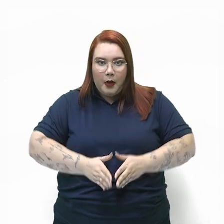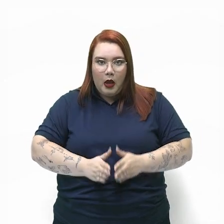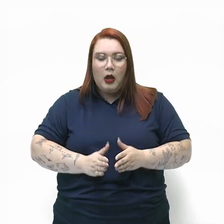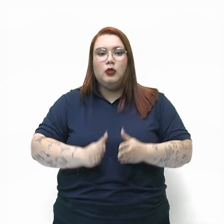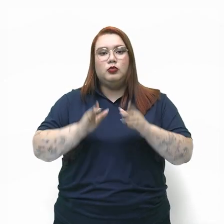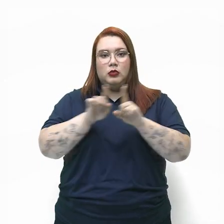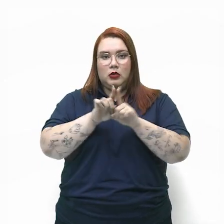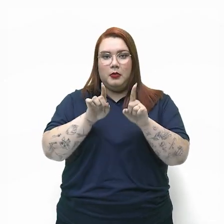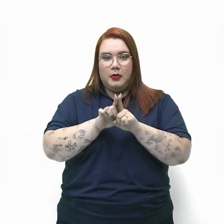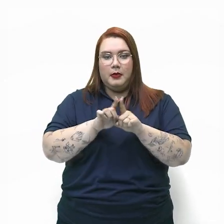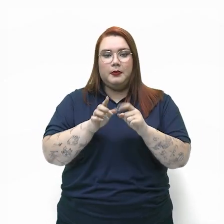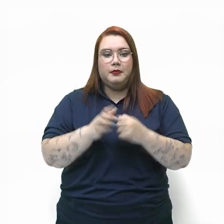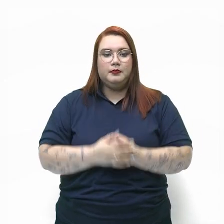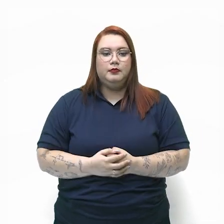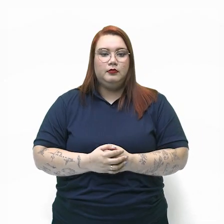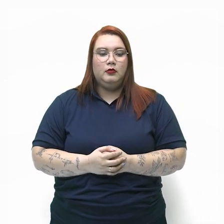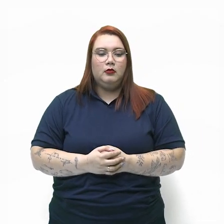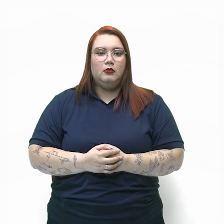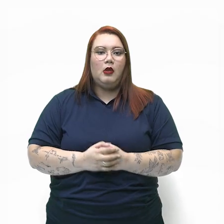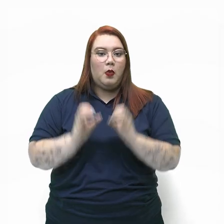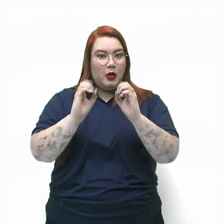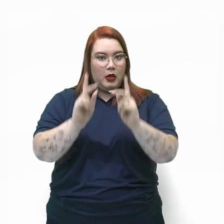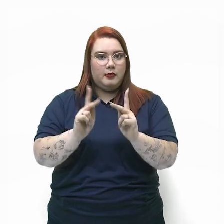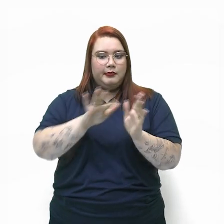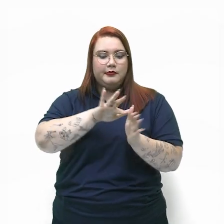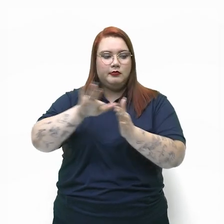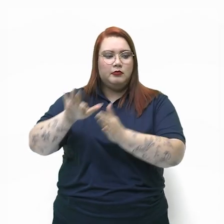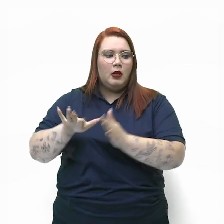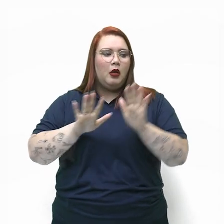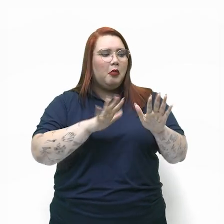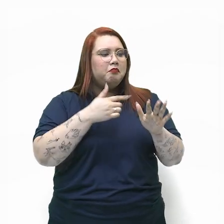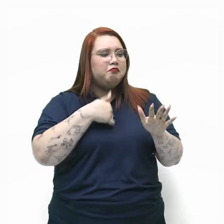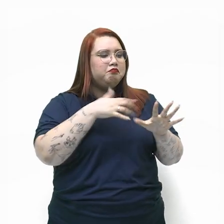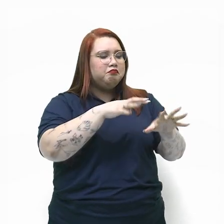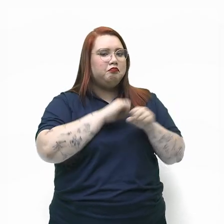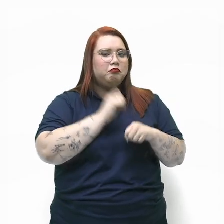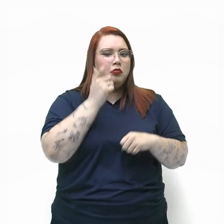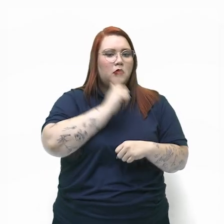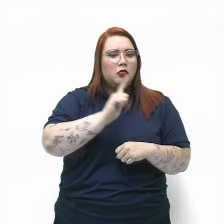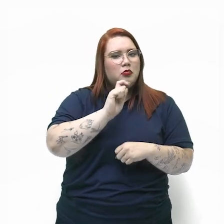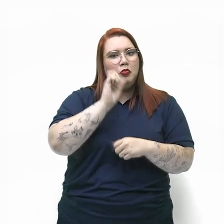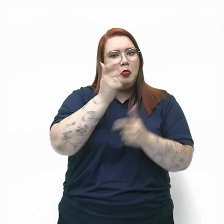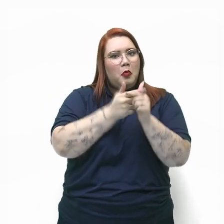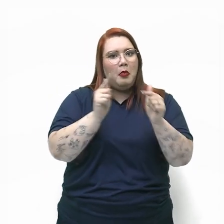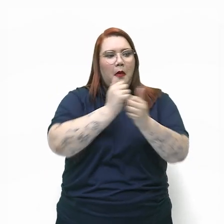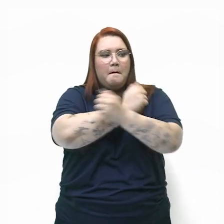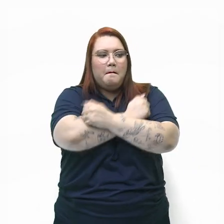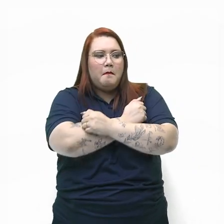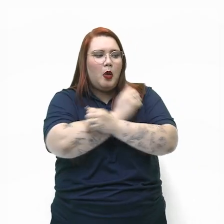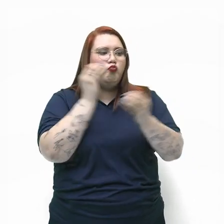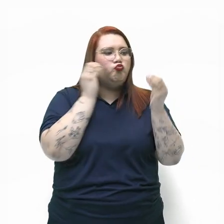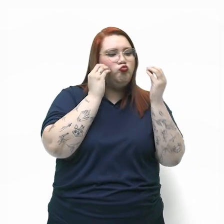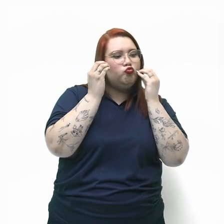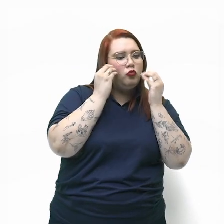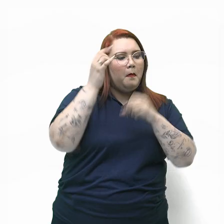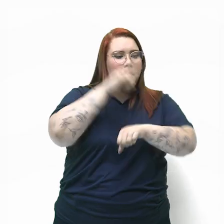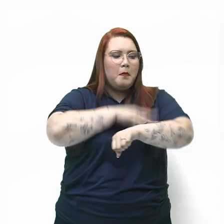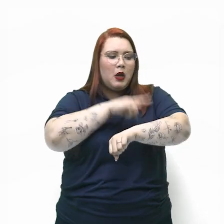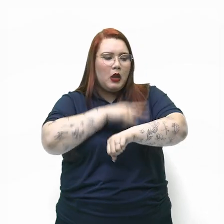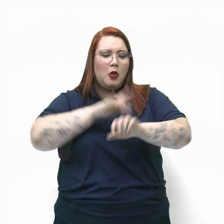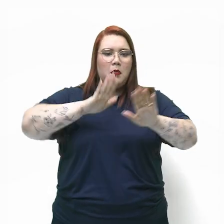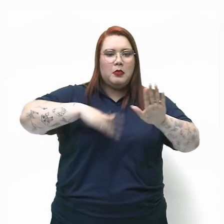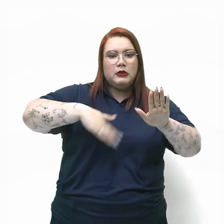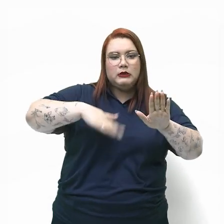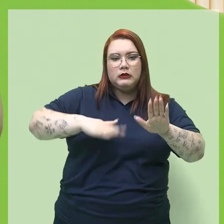do parto. E como não pega? Abraços e beijos, compartilhamento de objetos, piscina ou banheiro e pelo